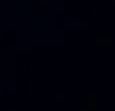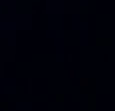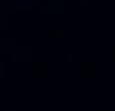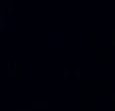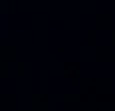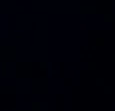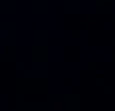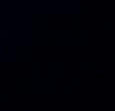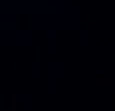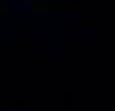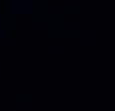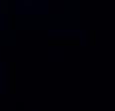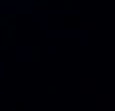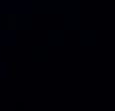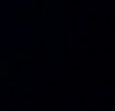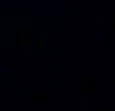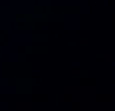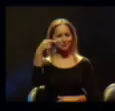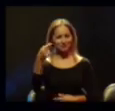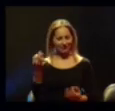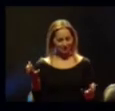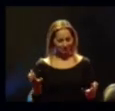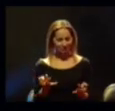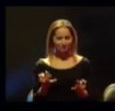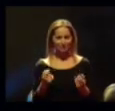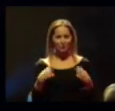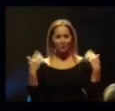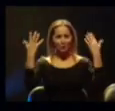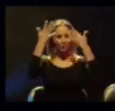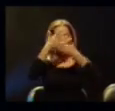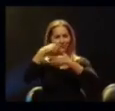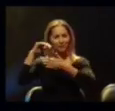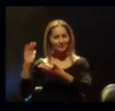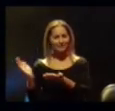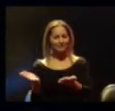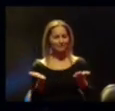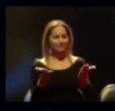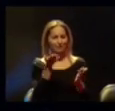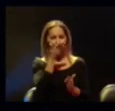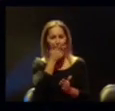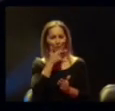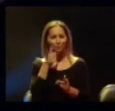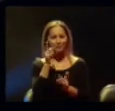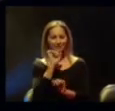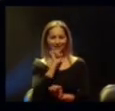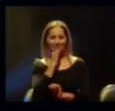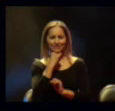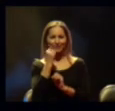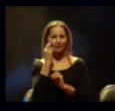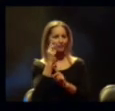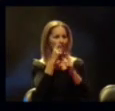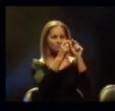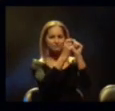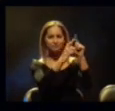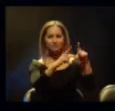uma noite muito, muito, muito especial. Uma noite embalada pela bela e misteriosa paisagem